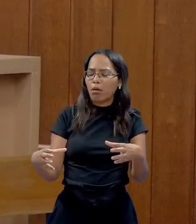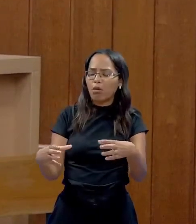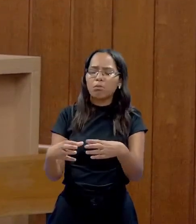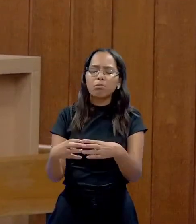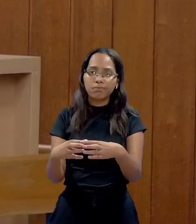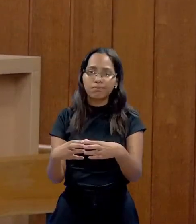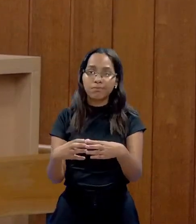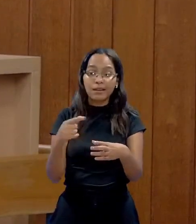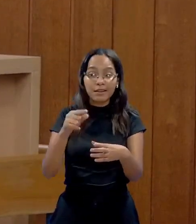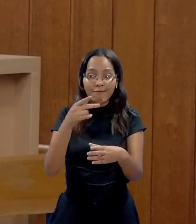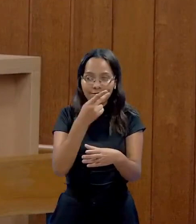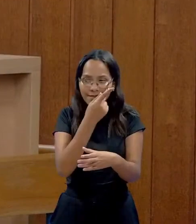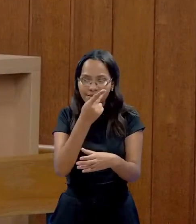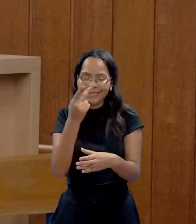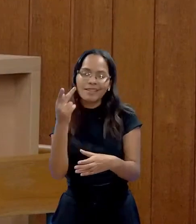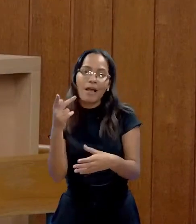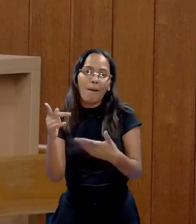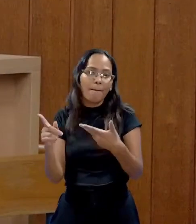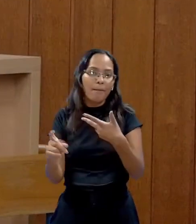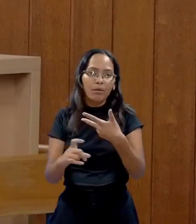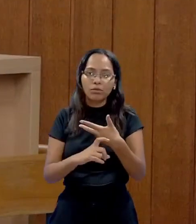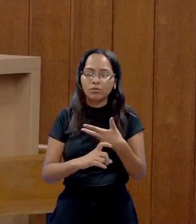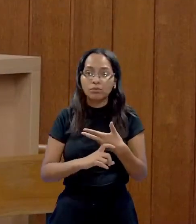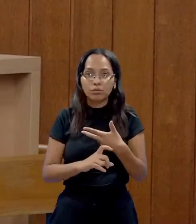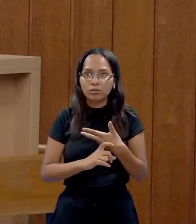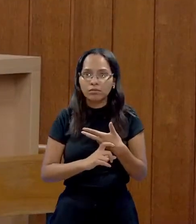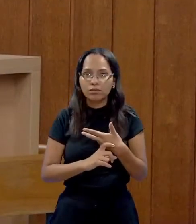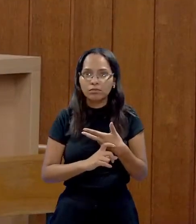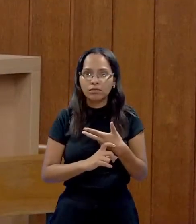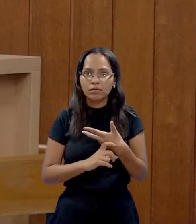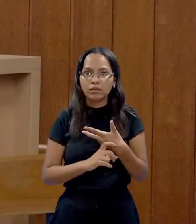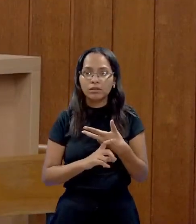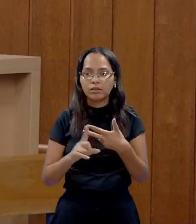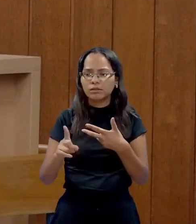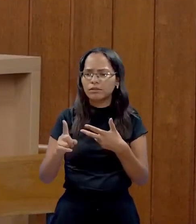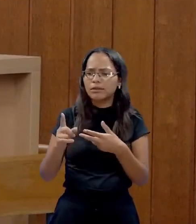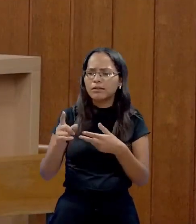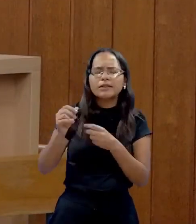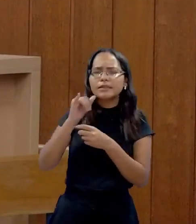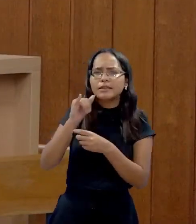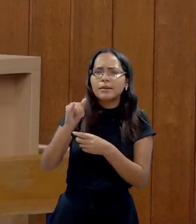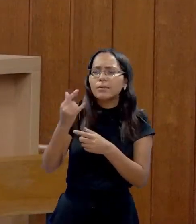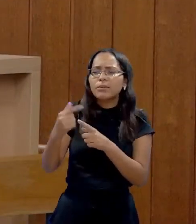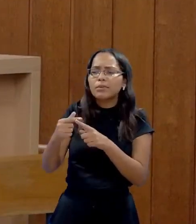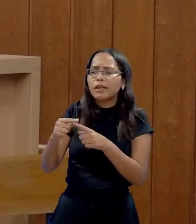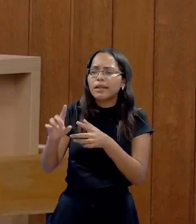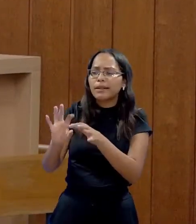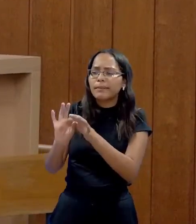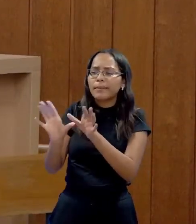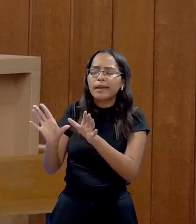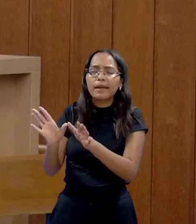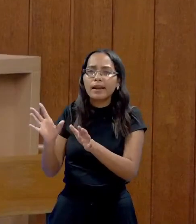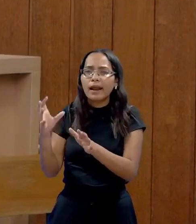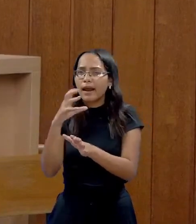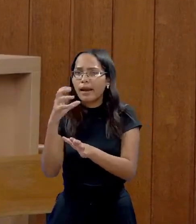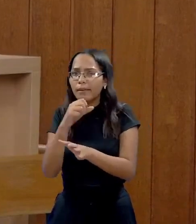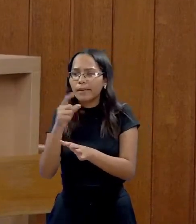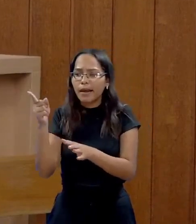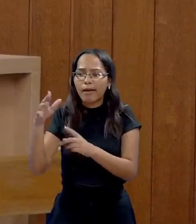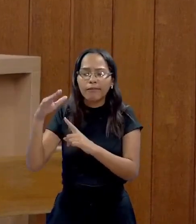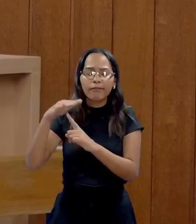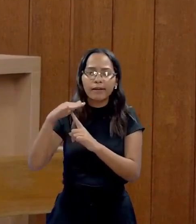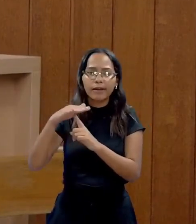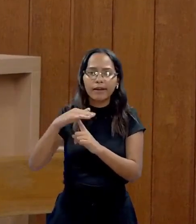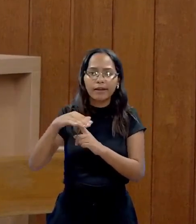visitar o judiciário e determinar que o judiciário libere imediatamente a feira da Praça T25.